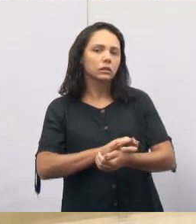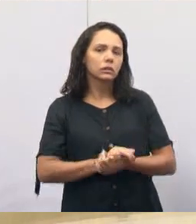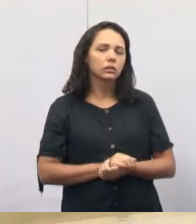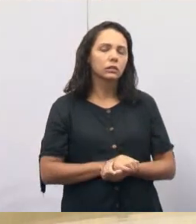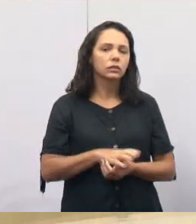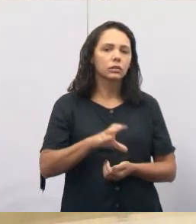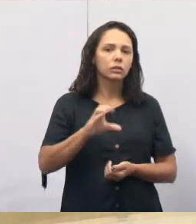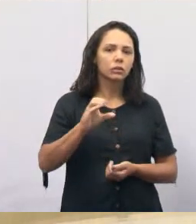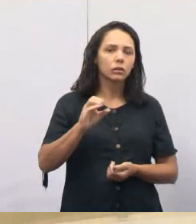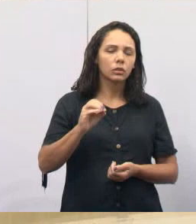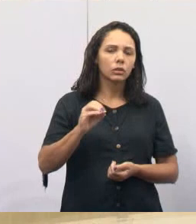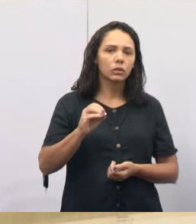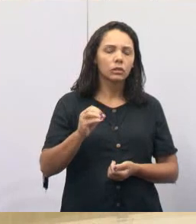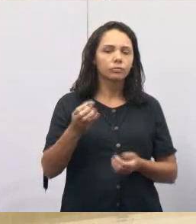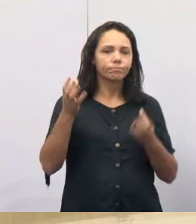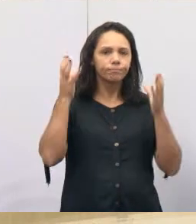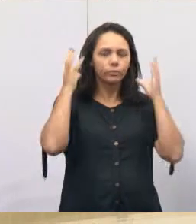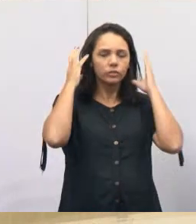otorrinolaringologia,